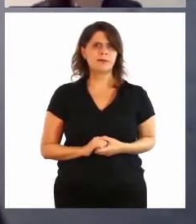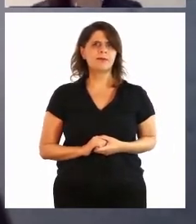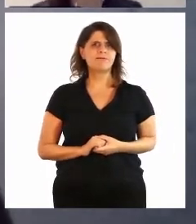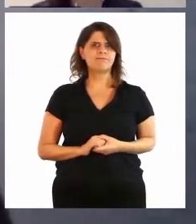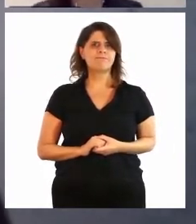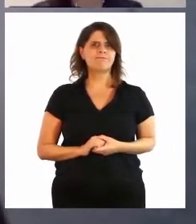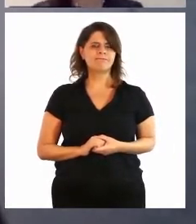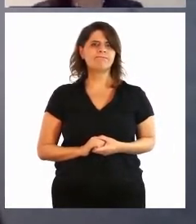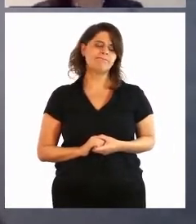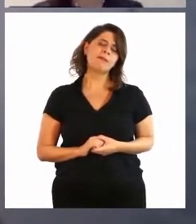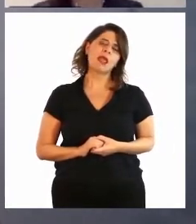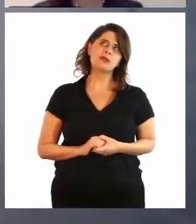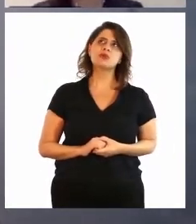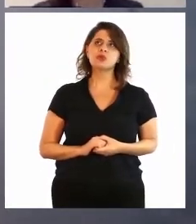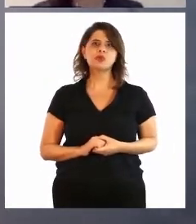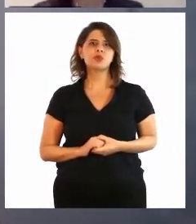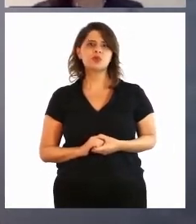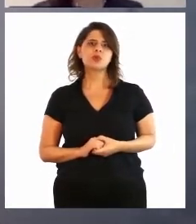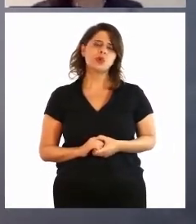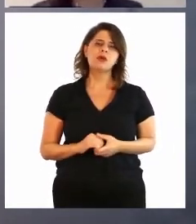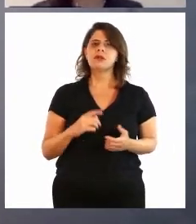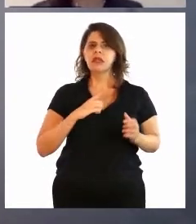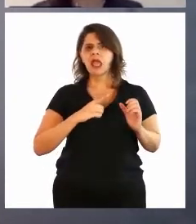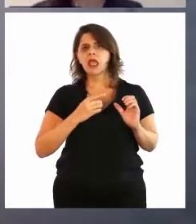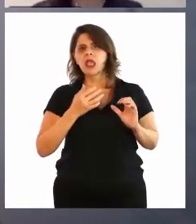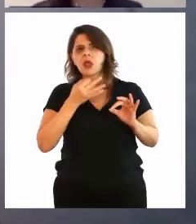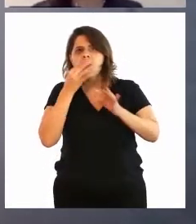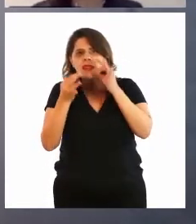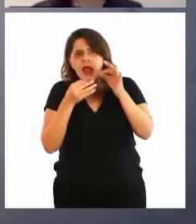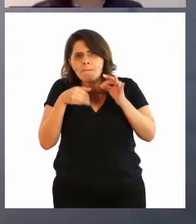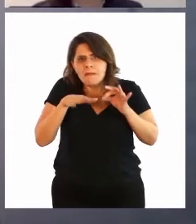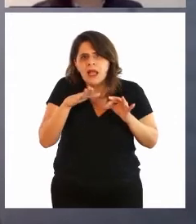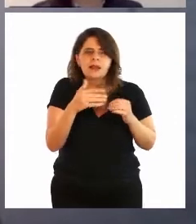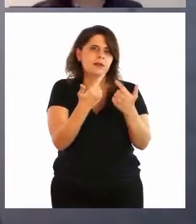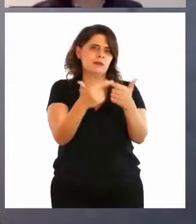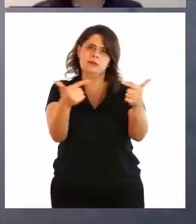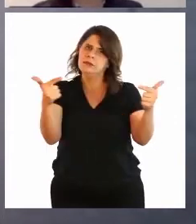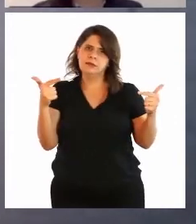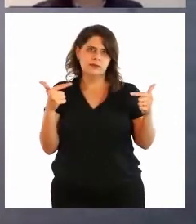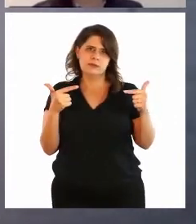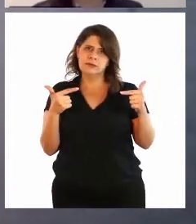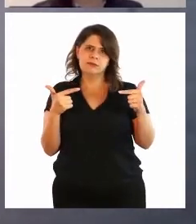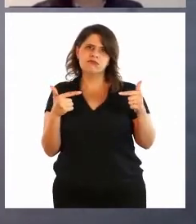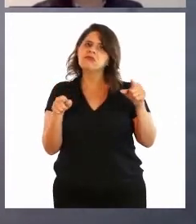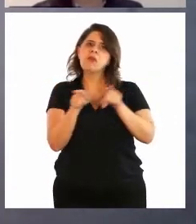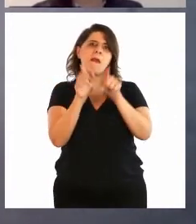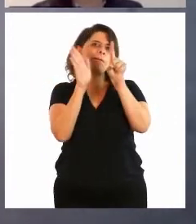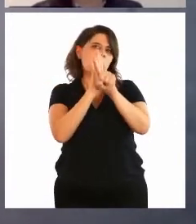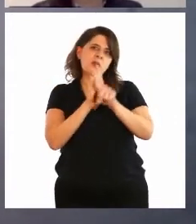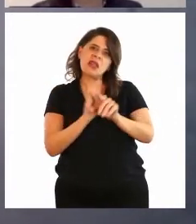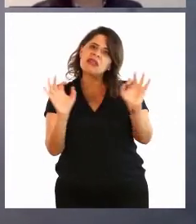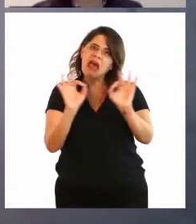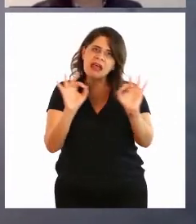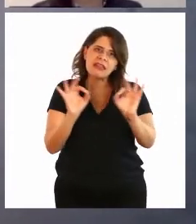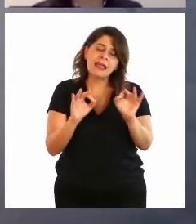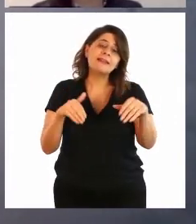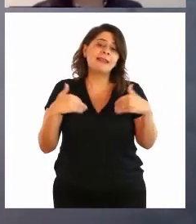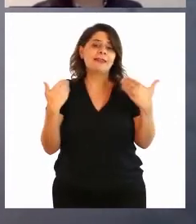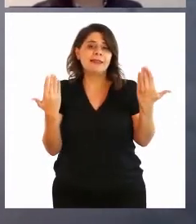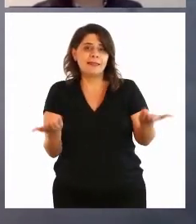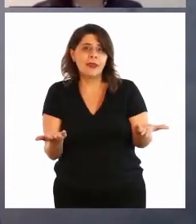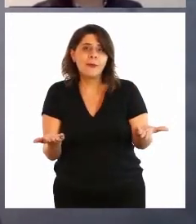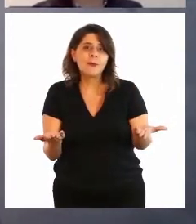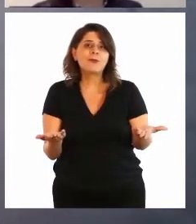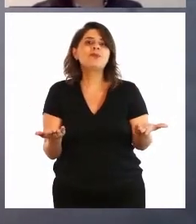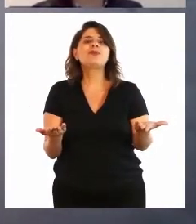É isso. Não me chegou aqui mais nenhum outro comentário, nem nenhuma outra pergunta.